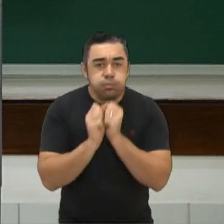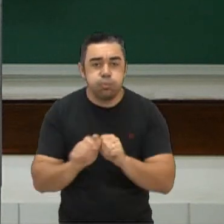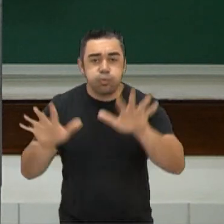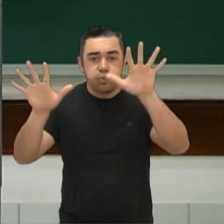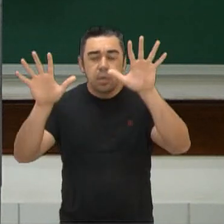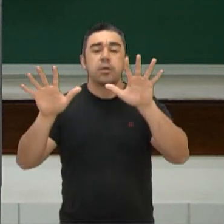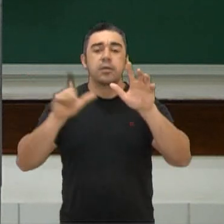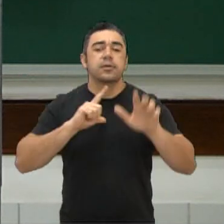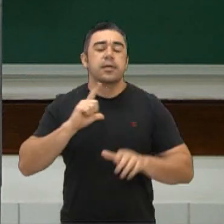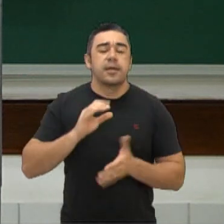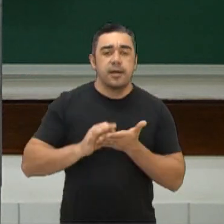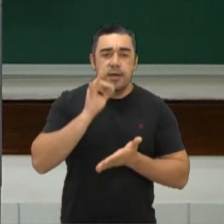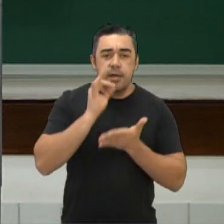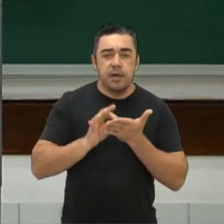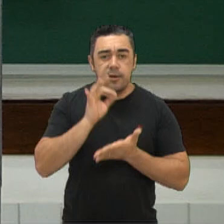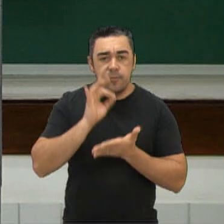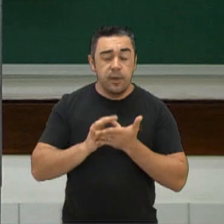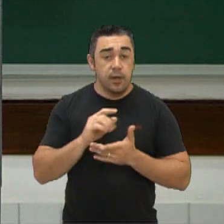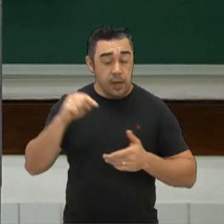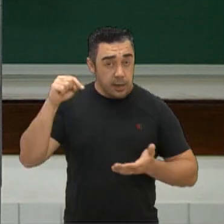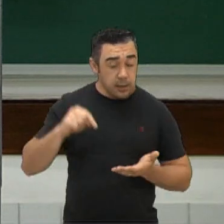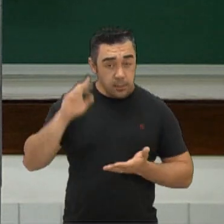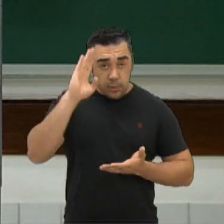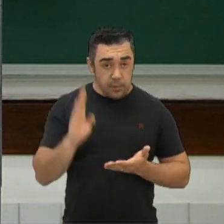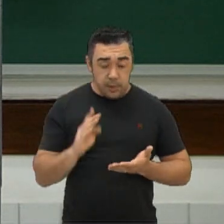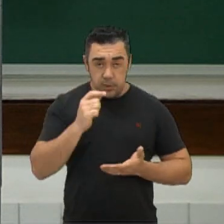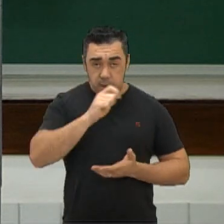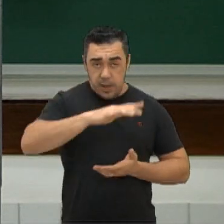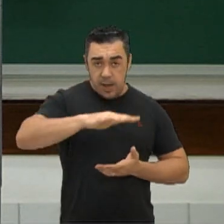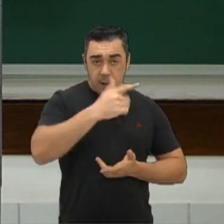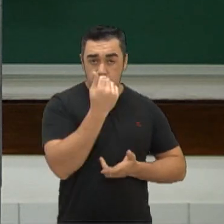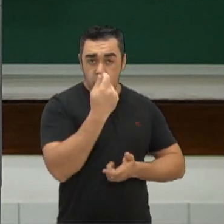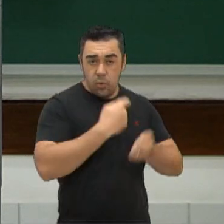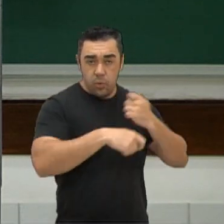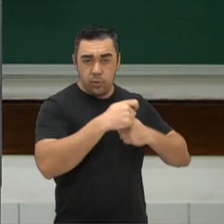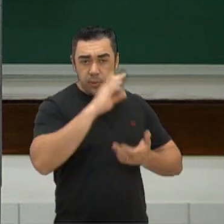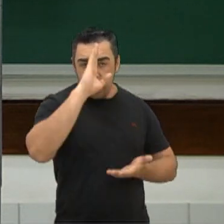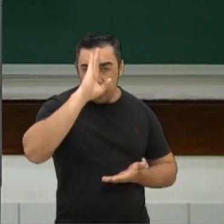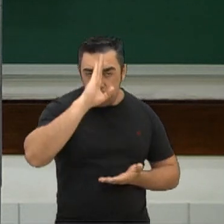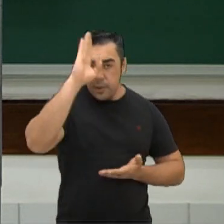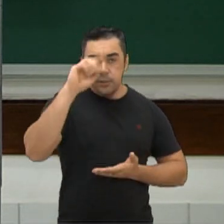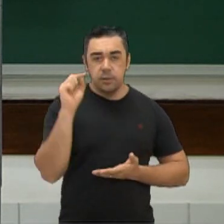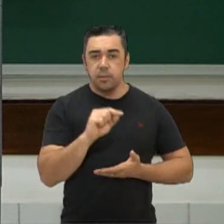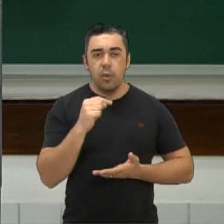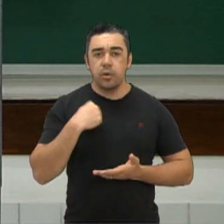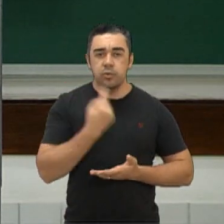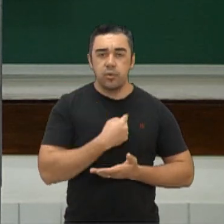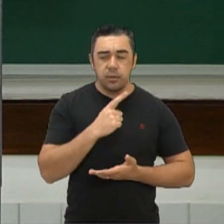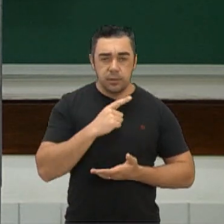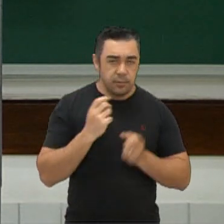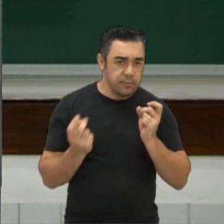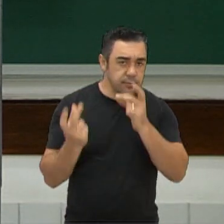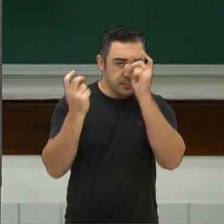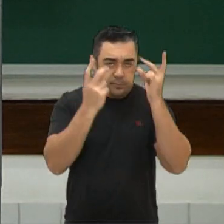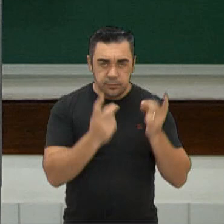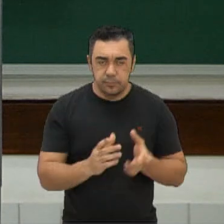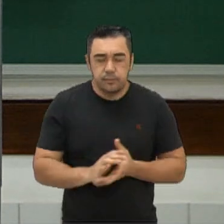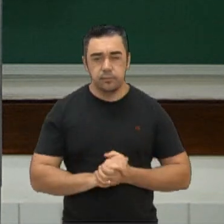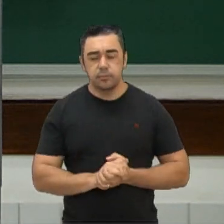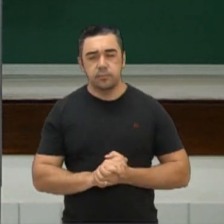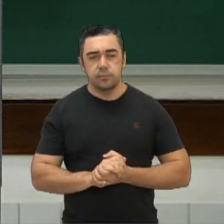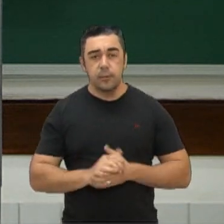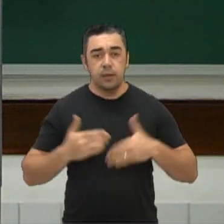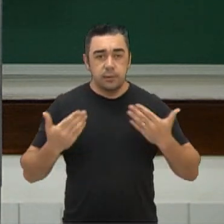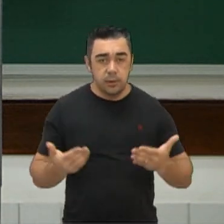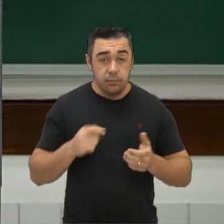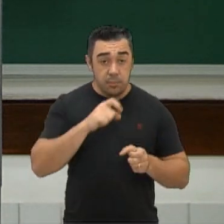ele torna-se para nós brasileiros, para nossa economia, o principal produto da nossa balança comercial. A